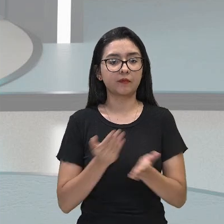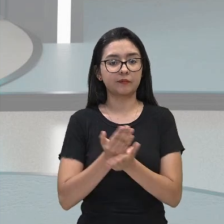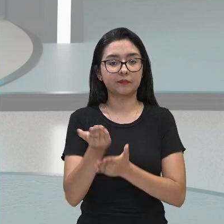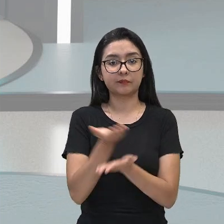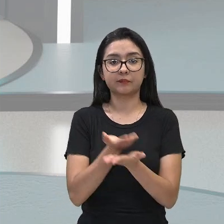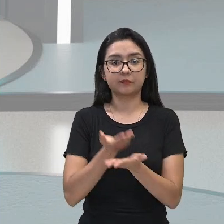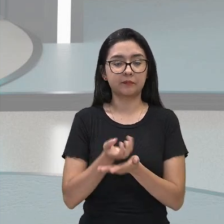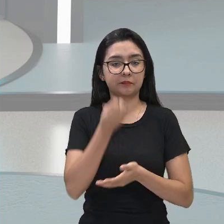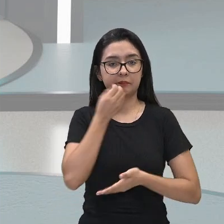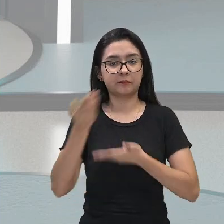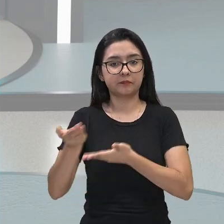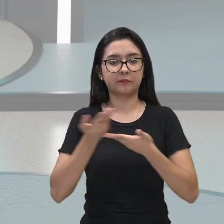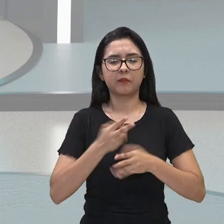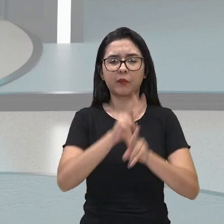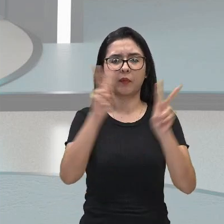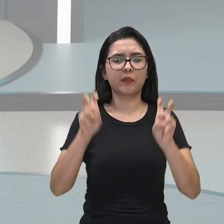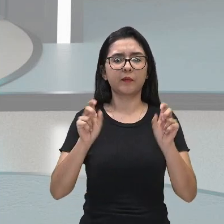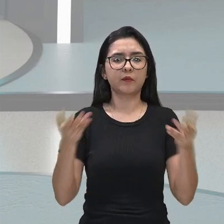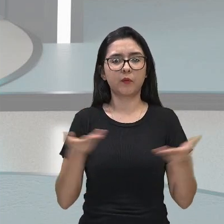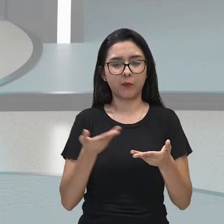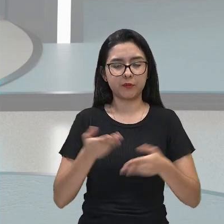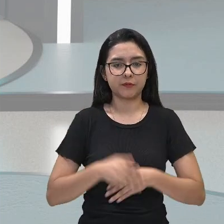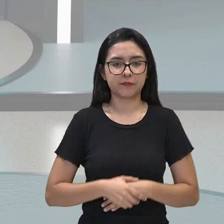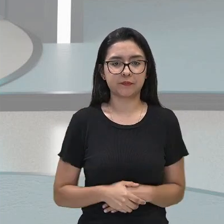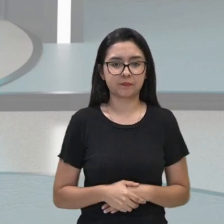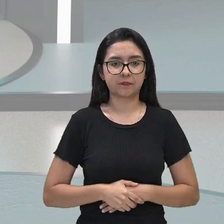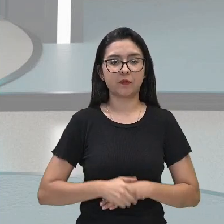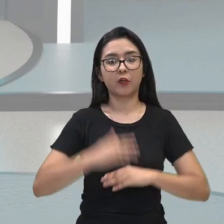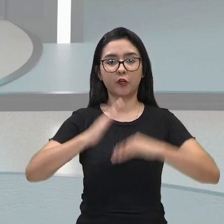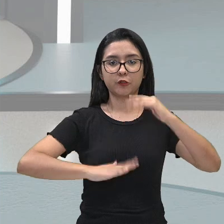Y nuestro tema de hoy, las